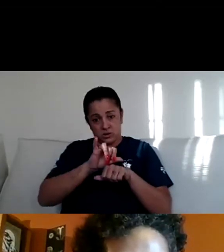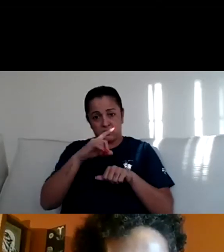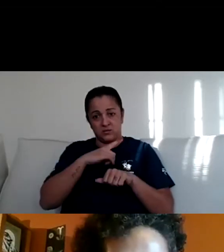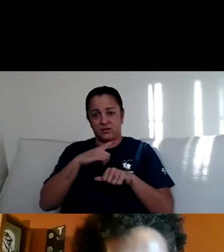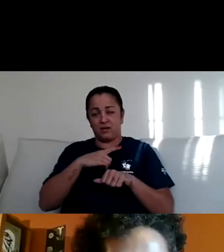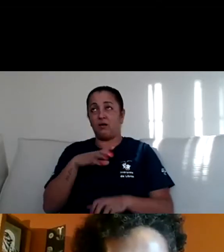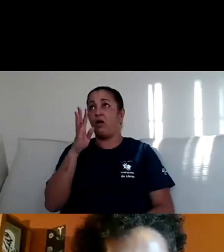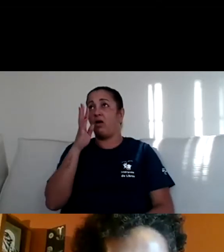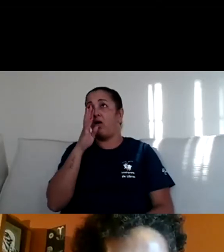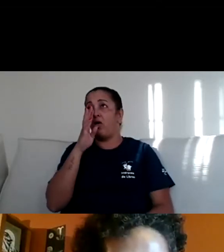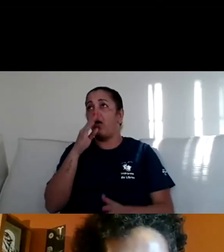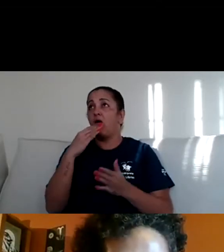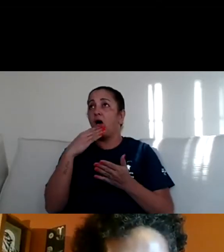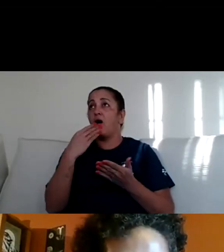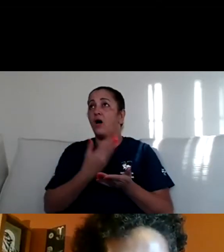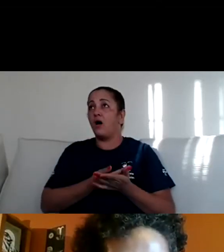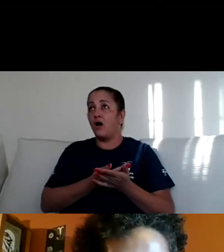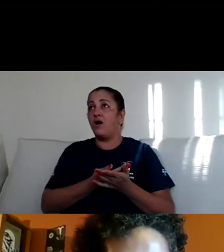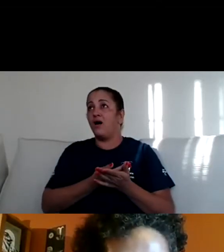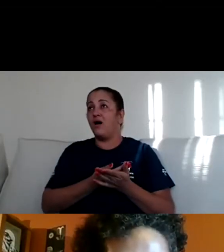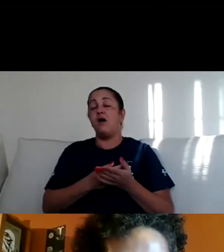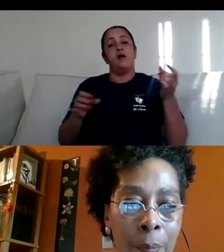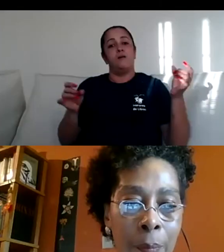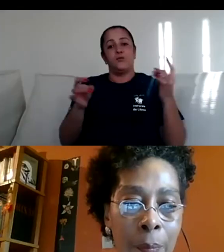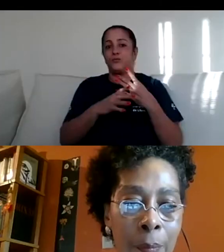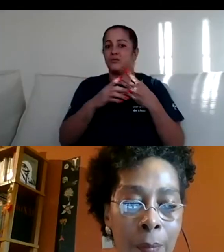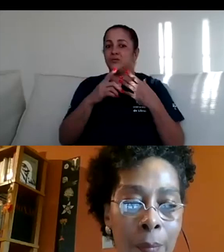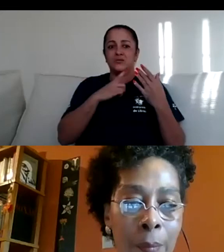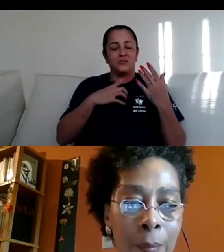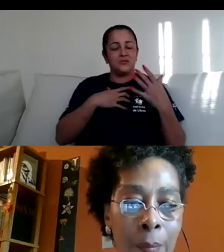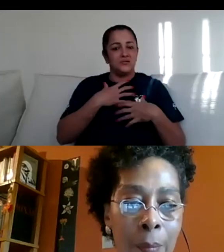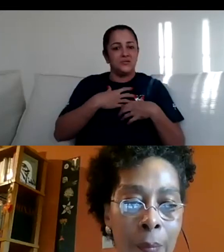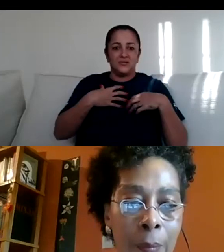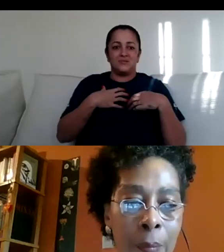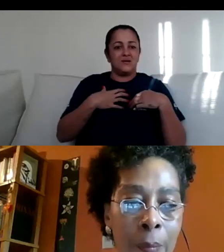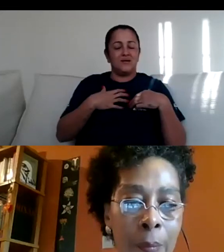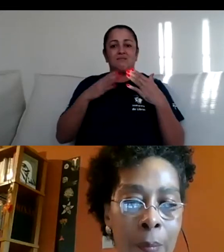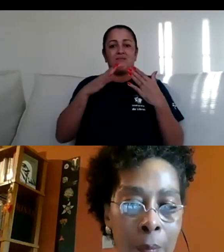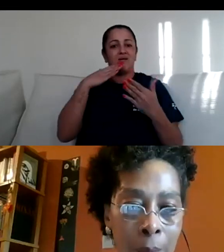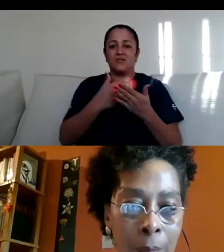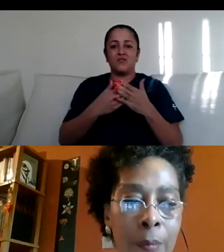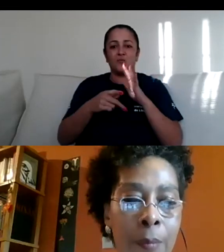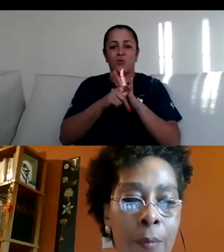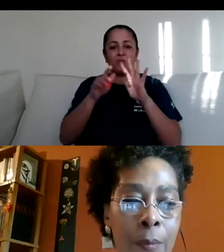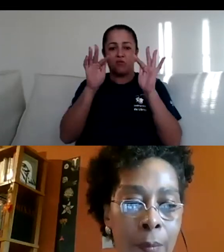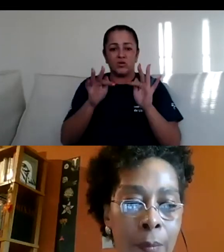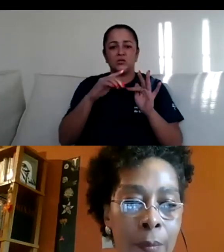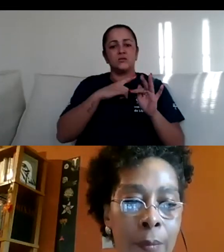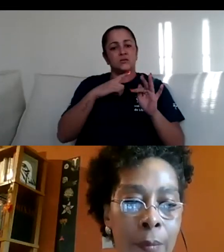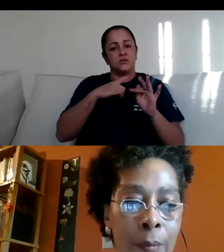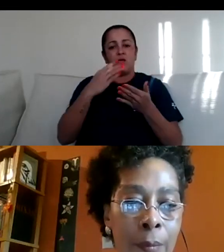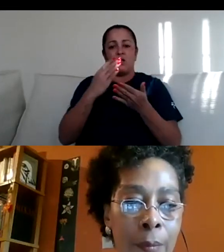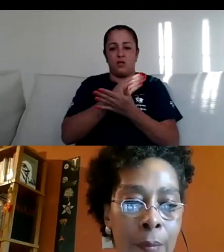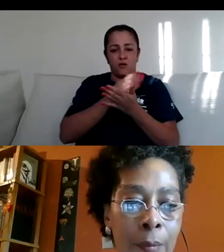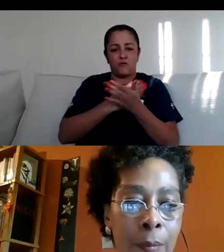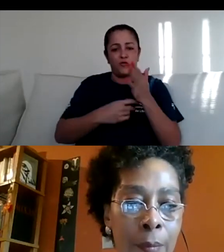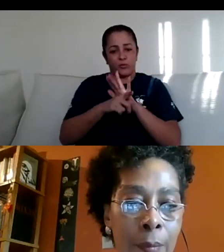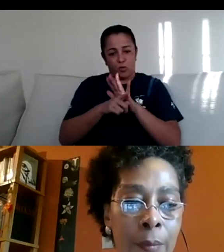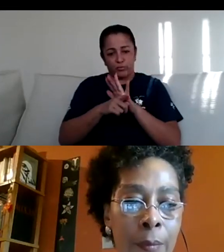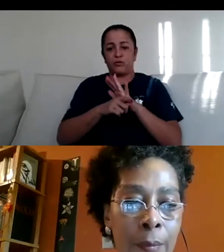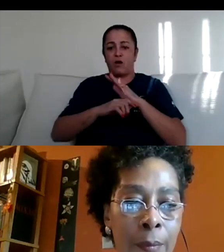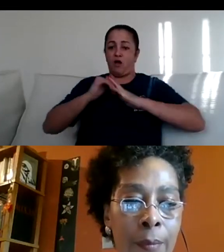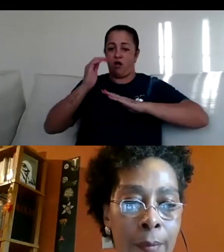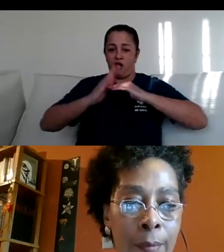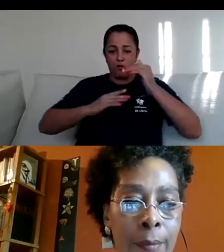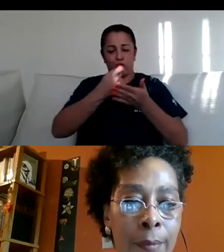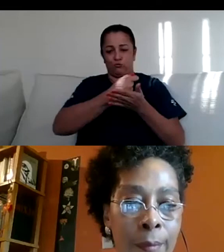ver esses livros chegando da coordenadoria do Sistema Municipal de Bibliotecas, onde antes os livros das autoras negras eram